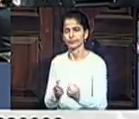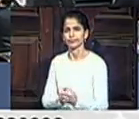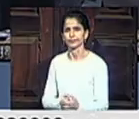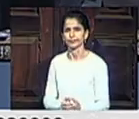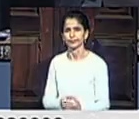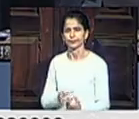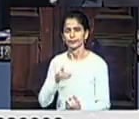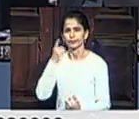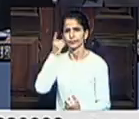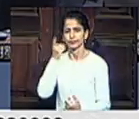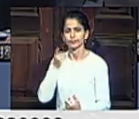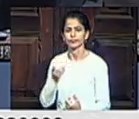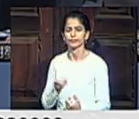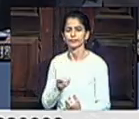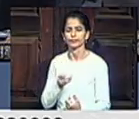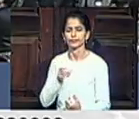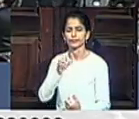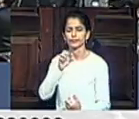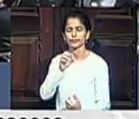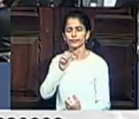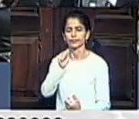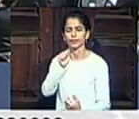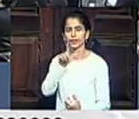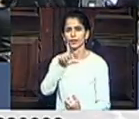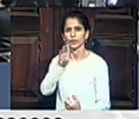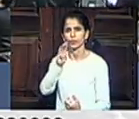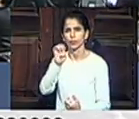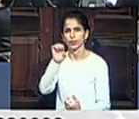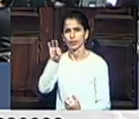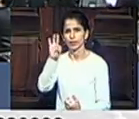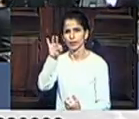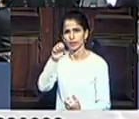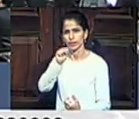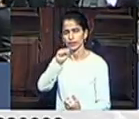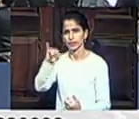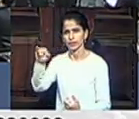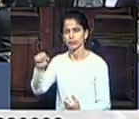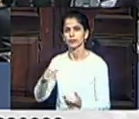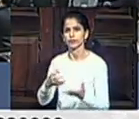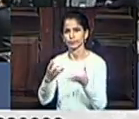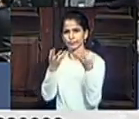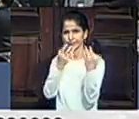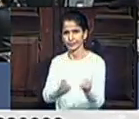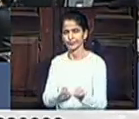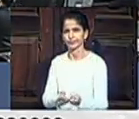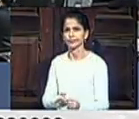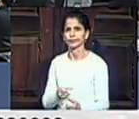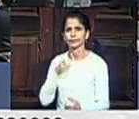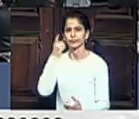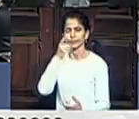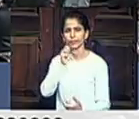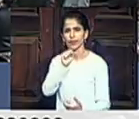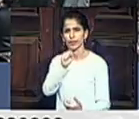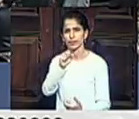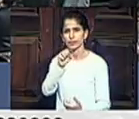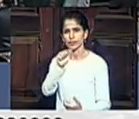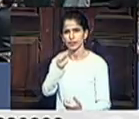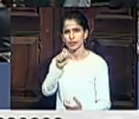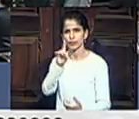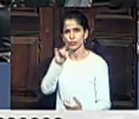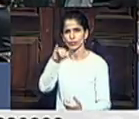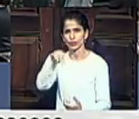Deputado Edson Albertassi. Voto favorável. Deputado Dr. Sadi Noel.